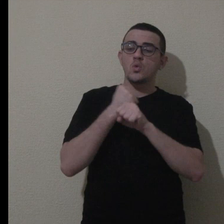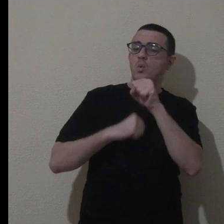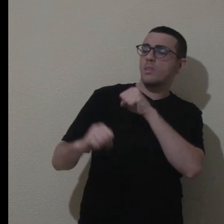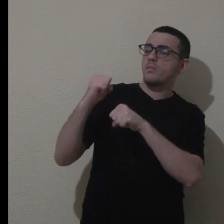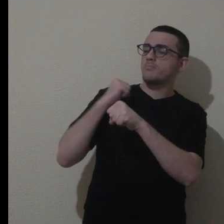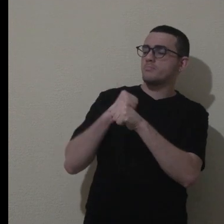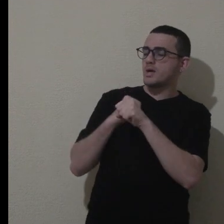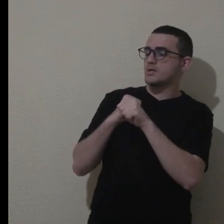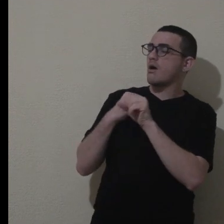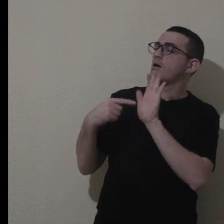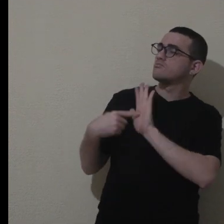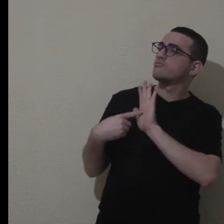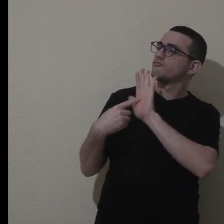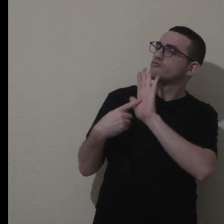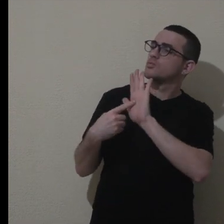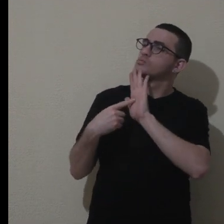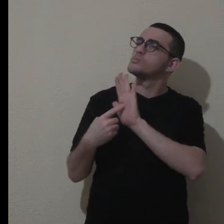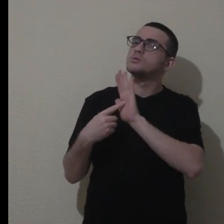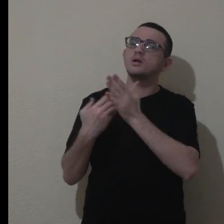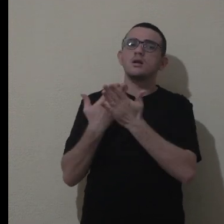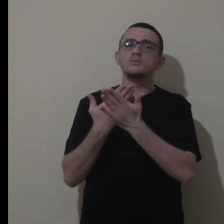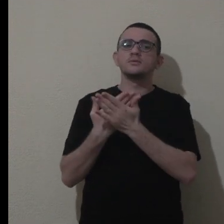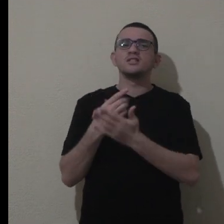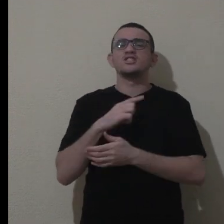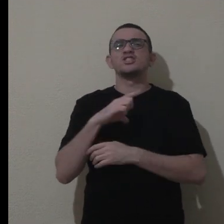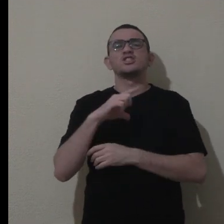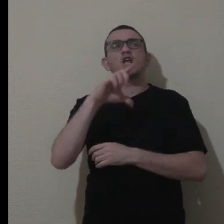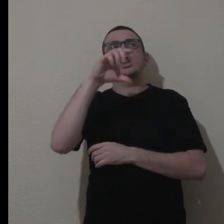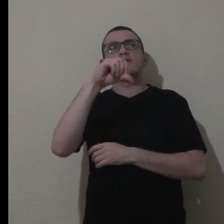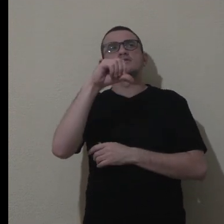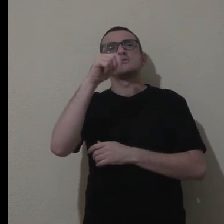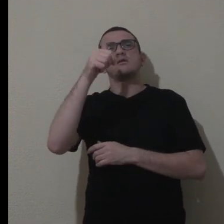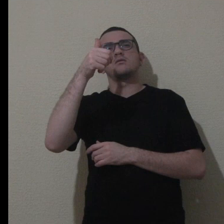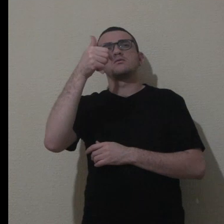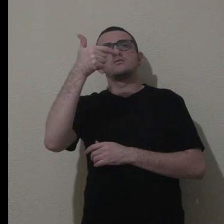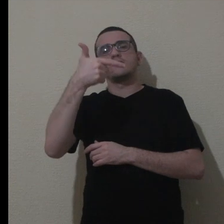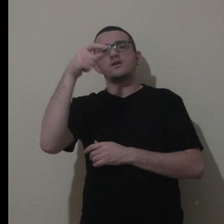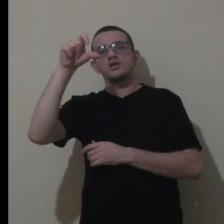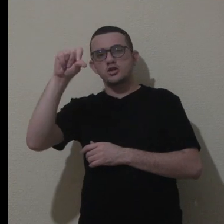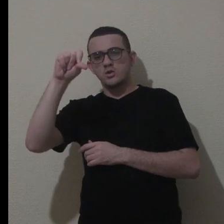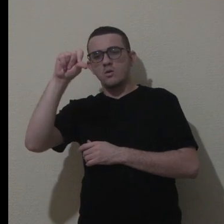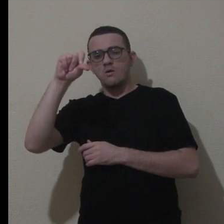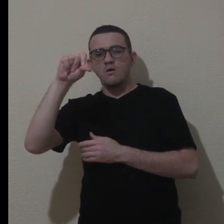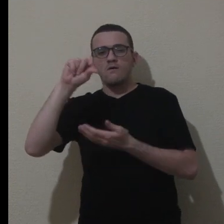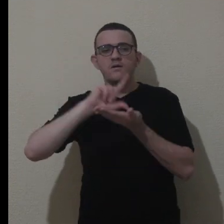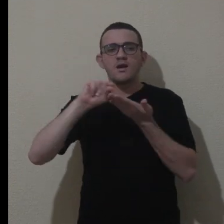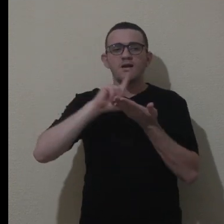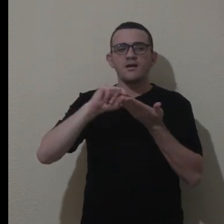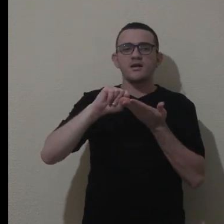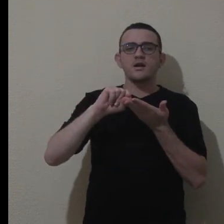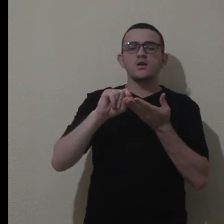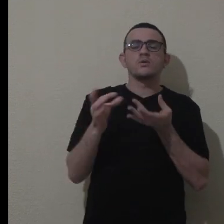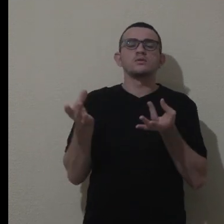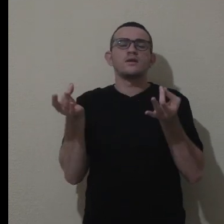eu fiz um levantamento, tinha 929 artigos no PubMed, quando a